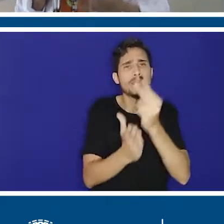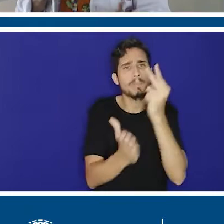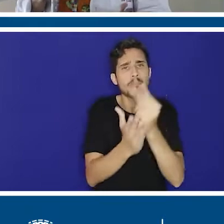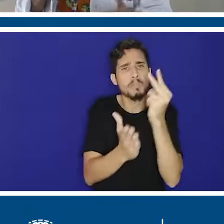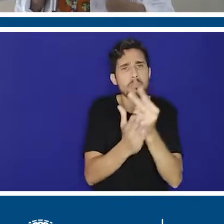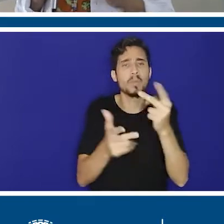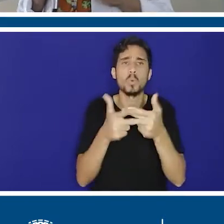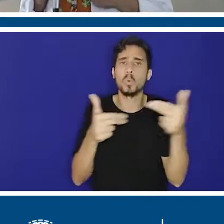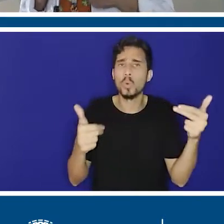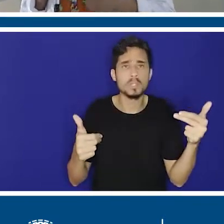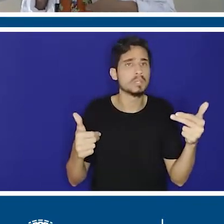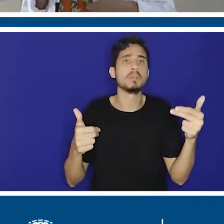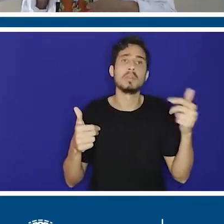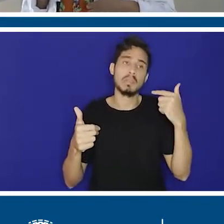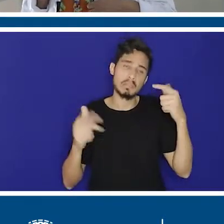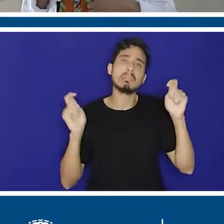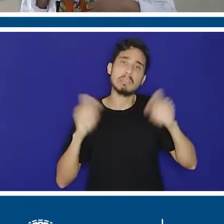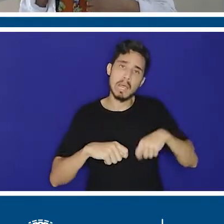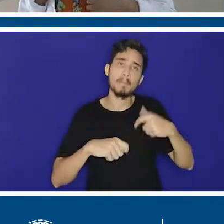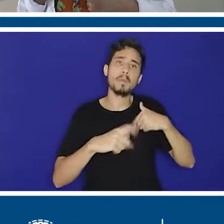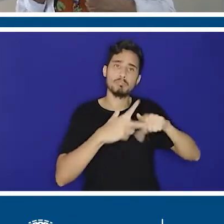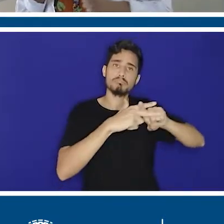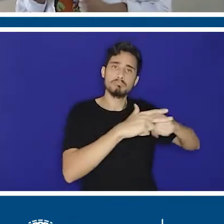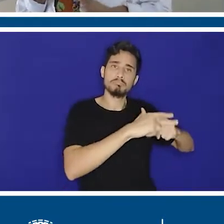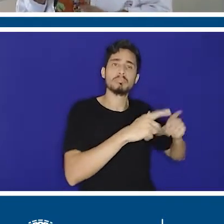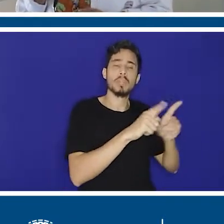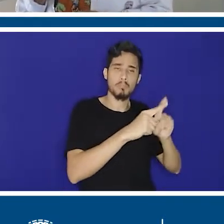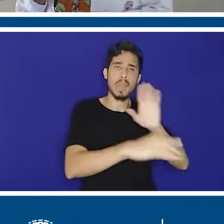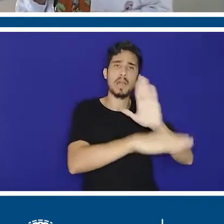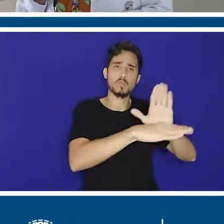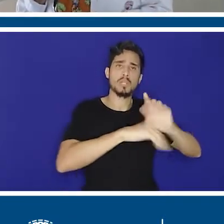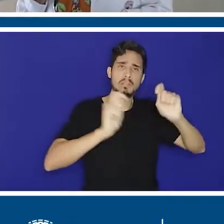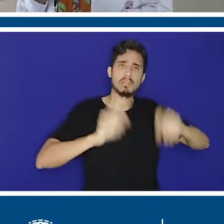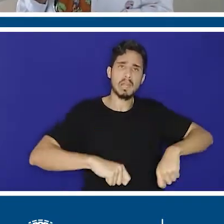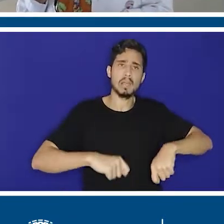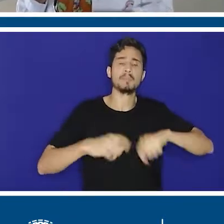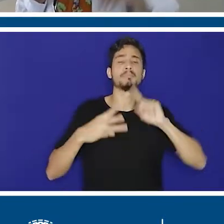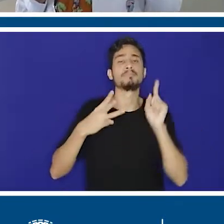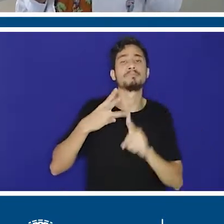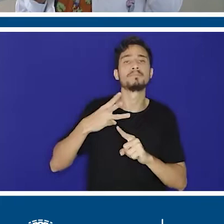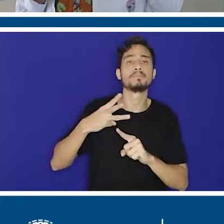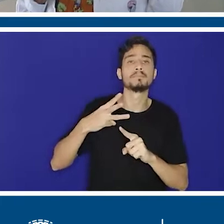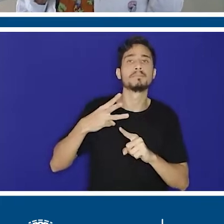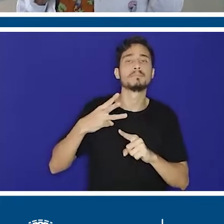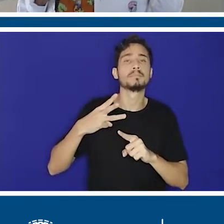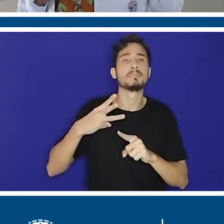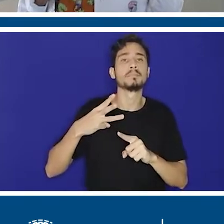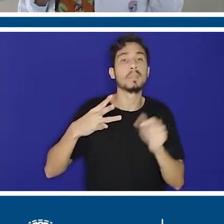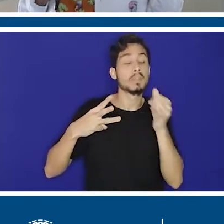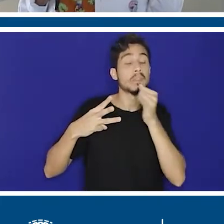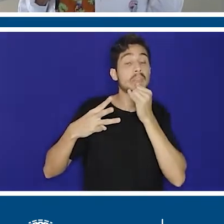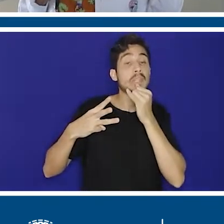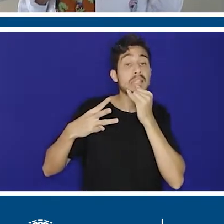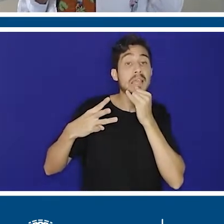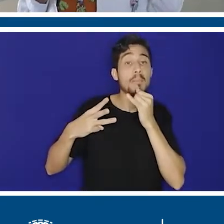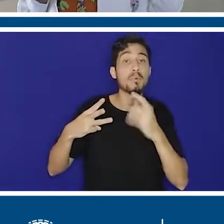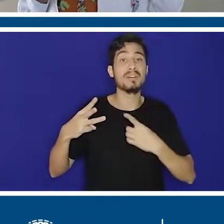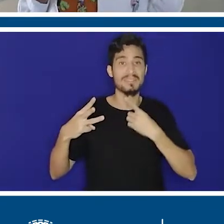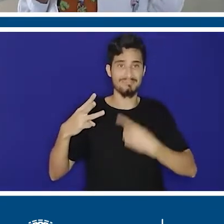e tantas vezes, né? Eu posso se bem que a depressão está lá